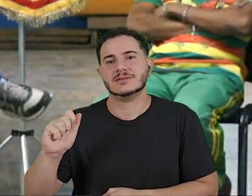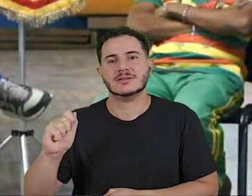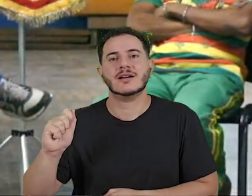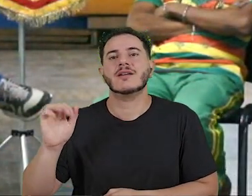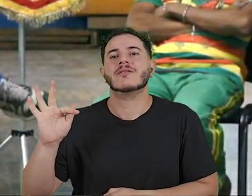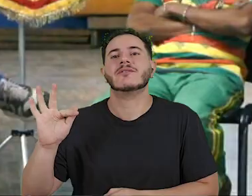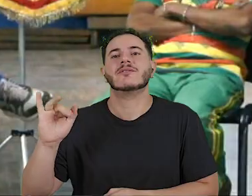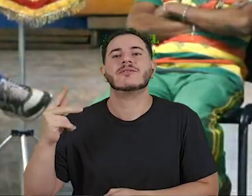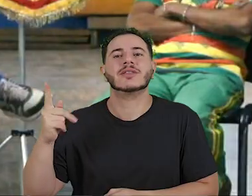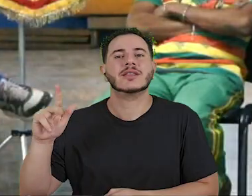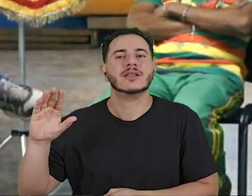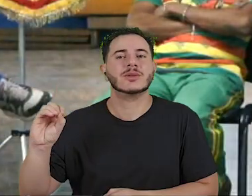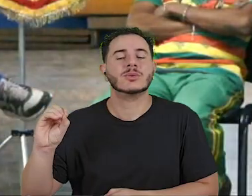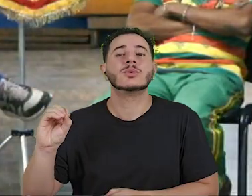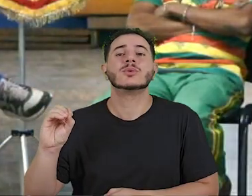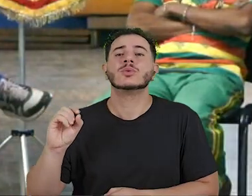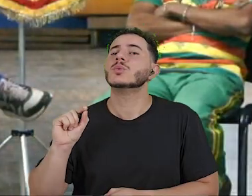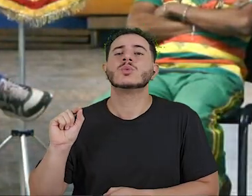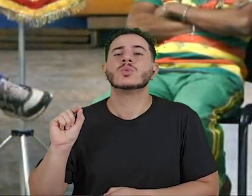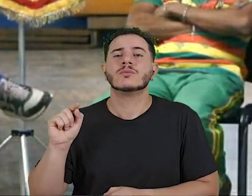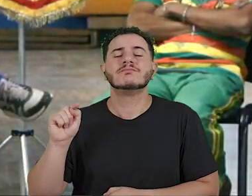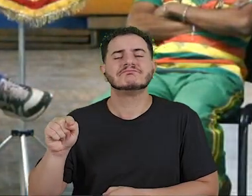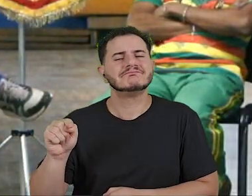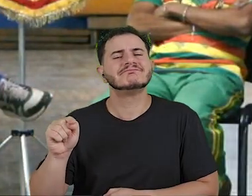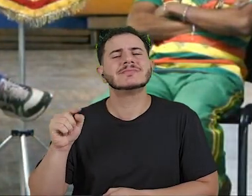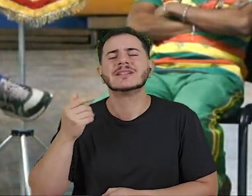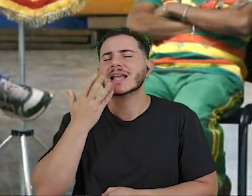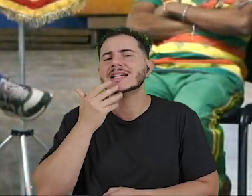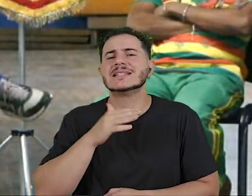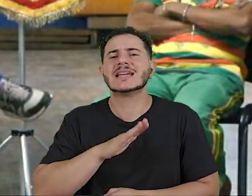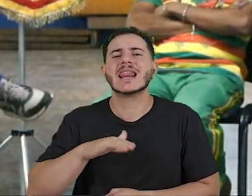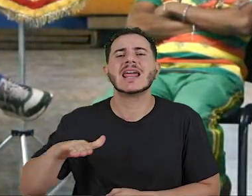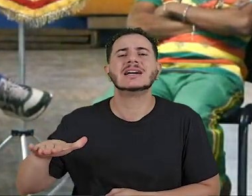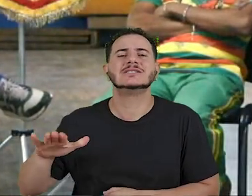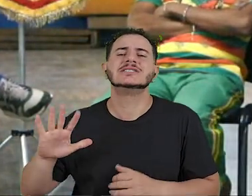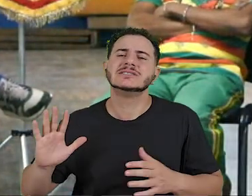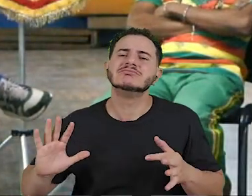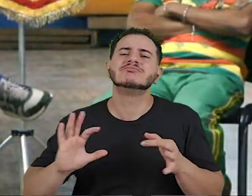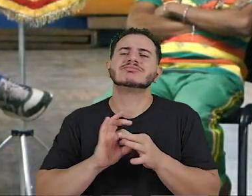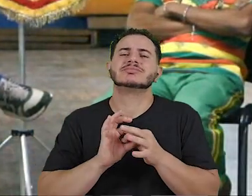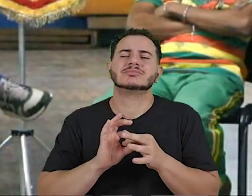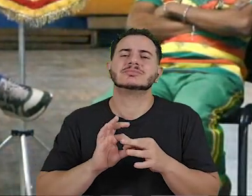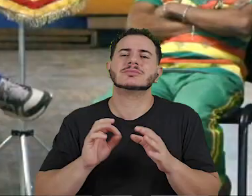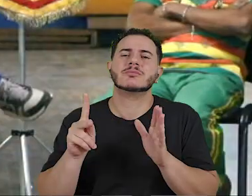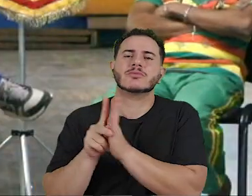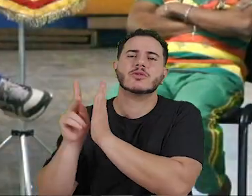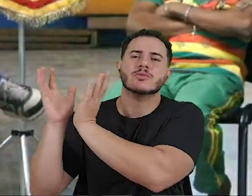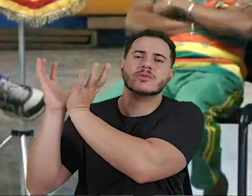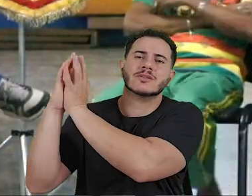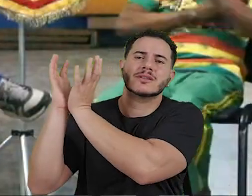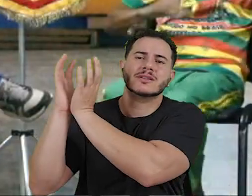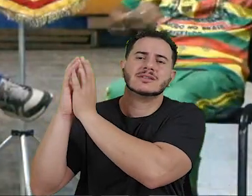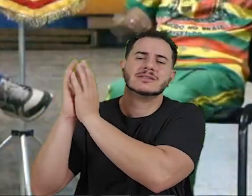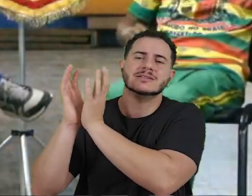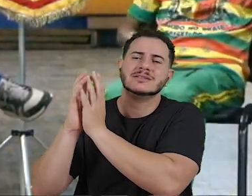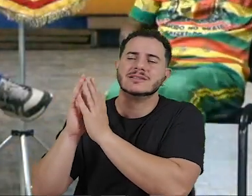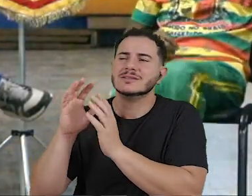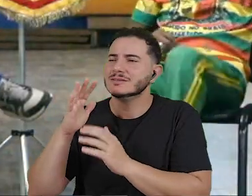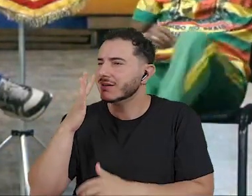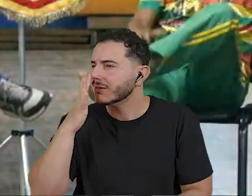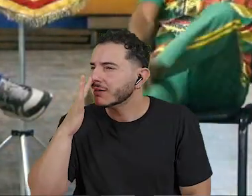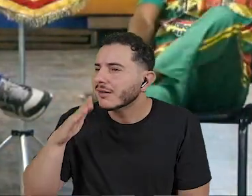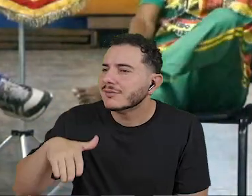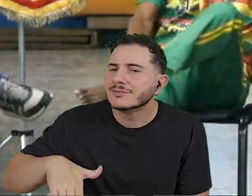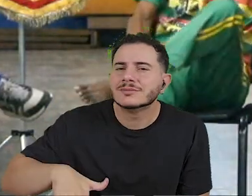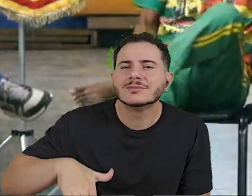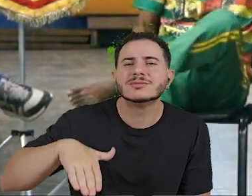Filho, né, que desde criança, então, participa de grupos da cultura popular em Recife, está imerso nessa